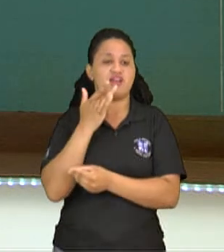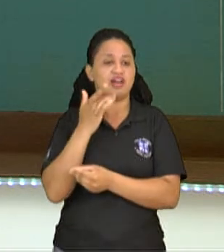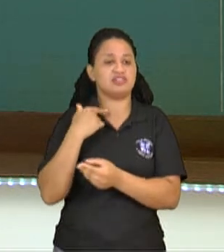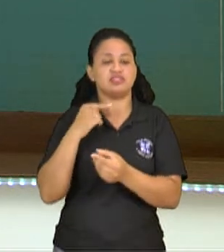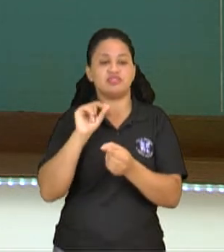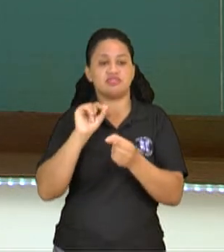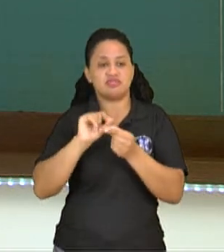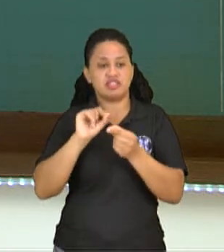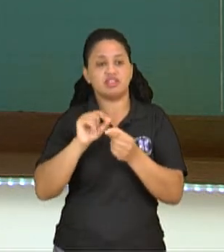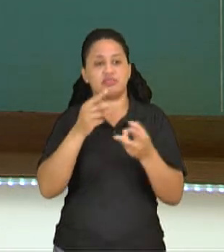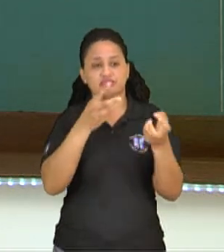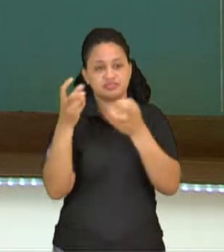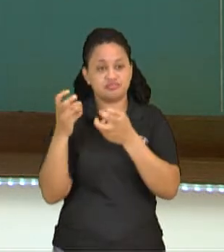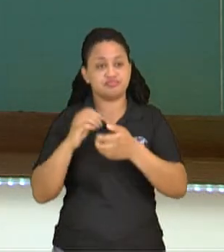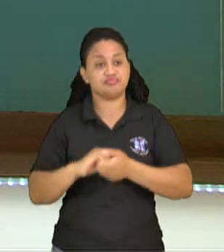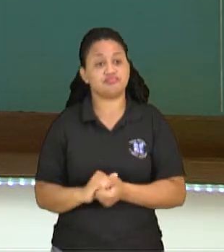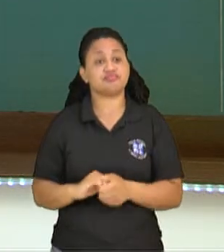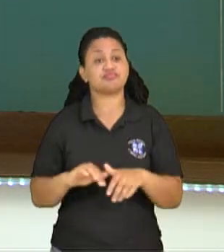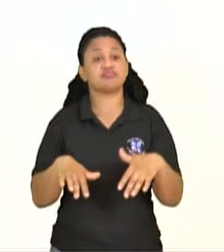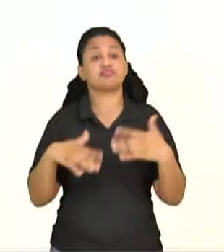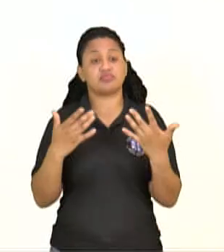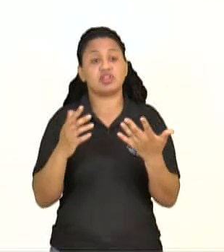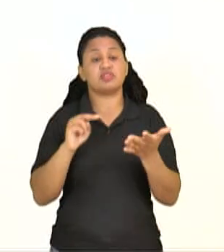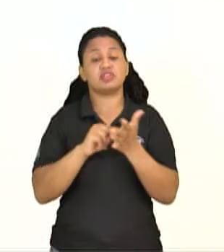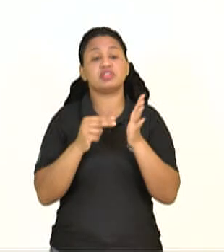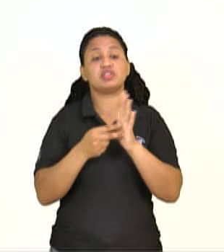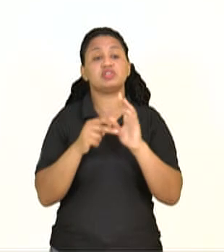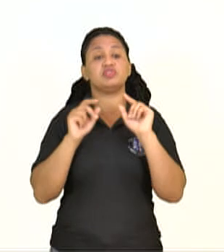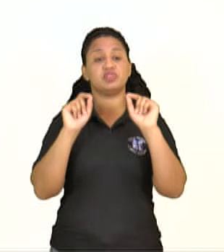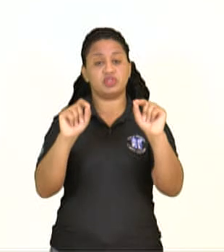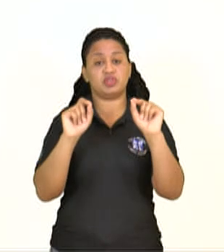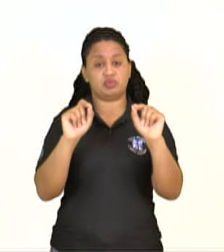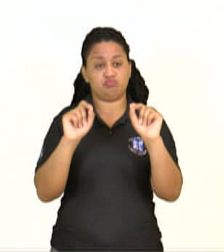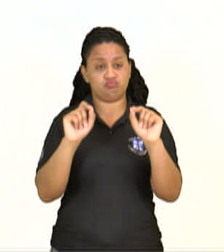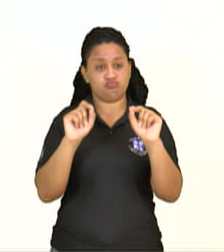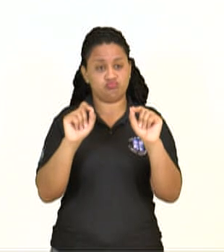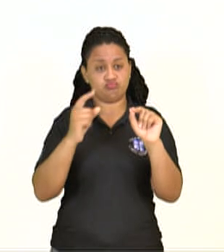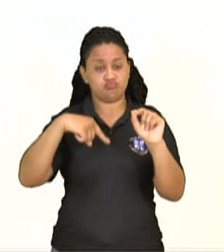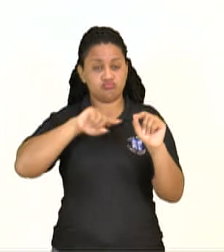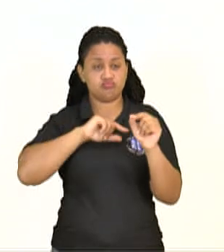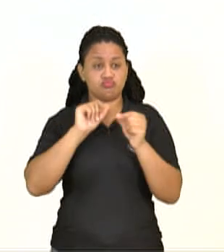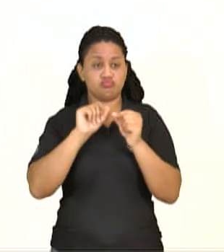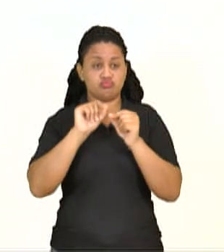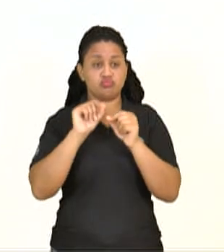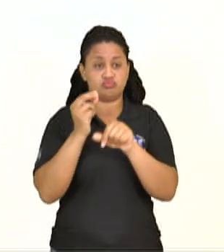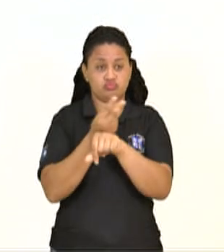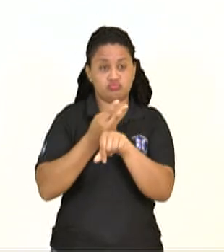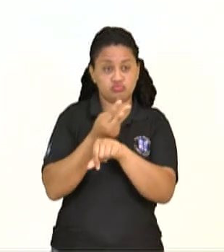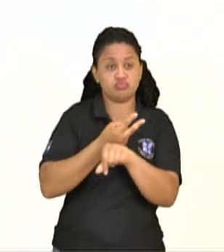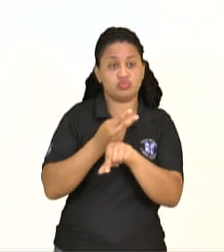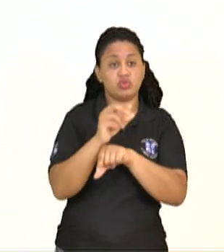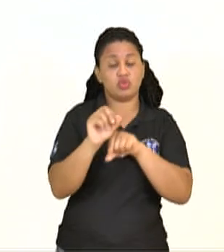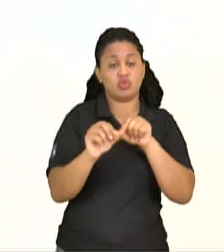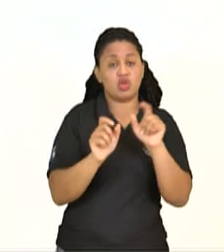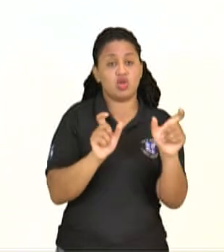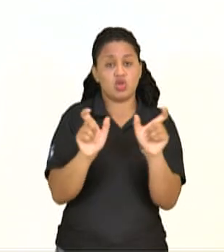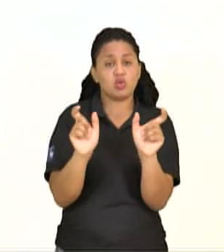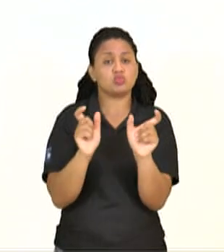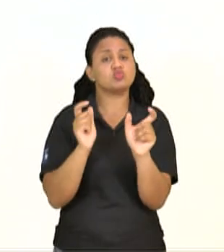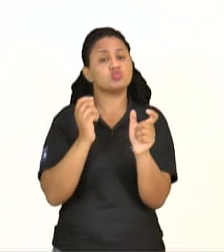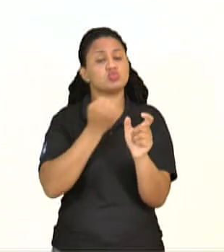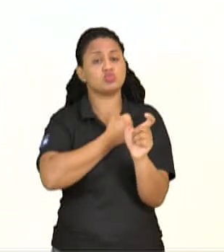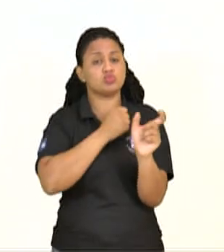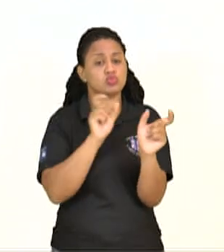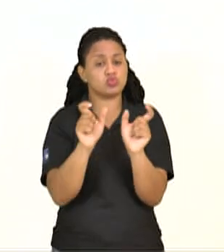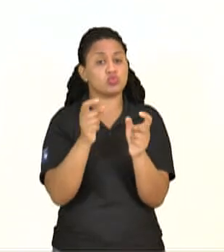fácil de identificar. Então, ou seja, né, o que nós estávamos fazendo? procuramos, né, um par de números, ou seja,